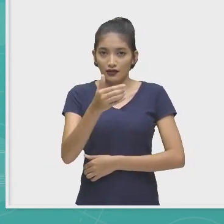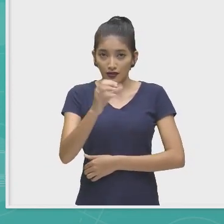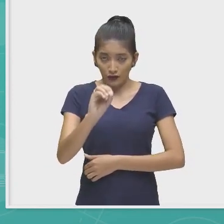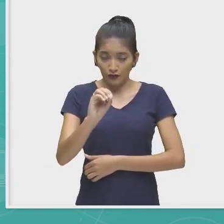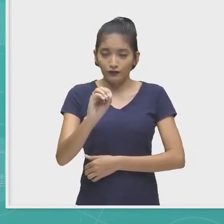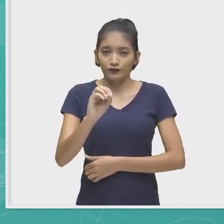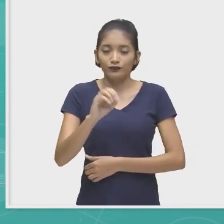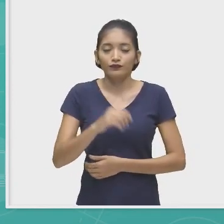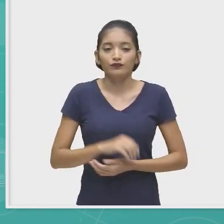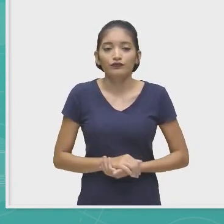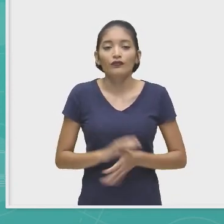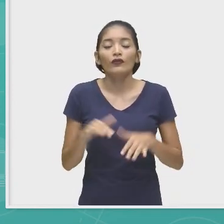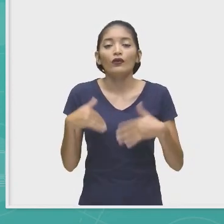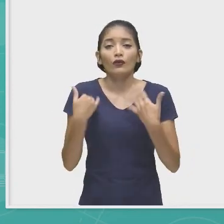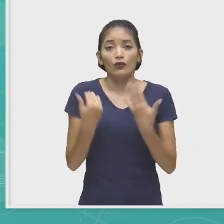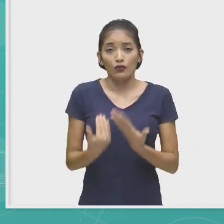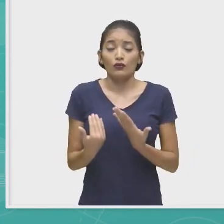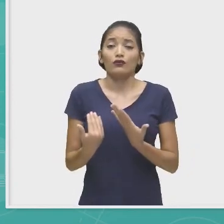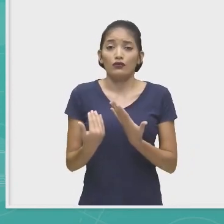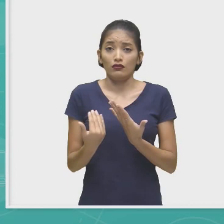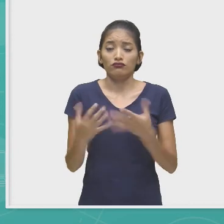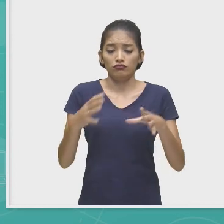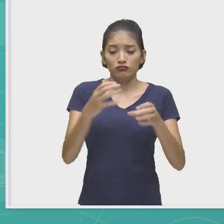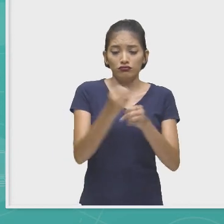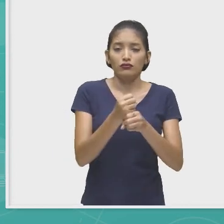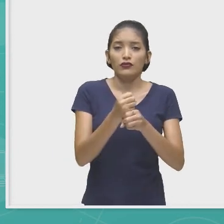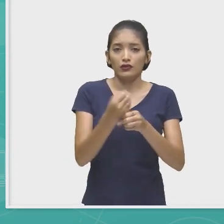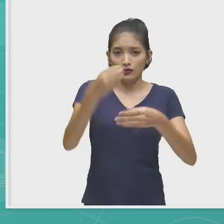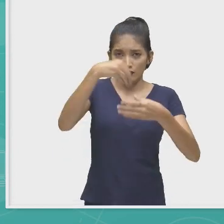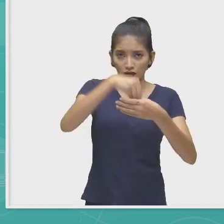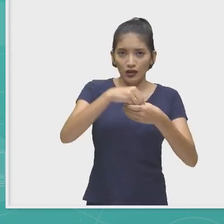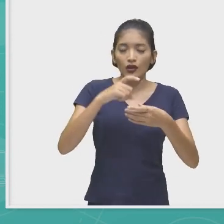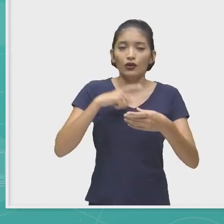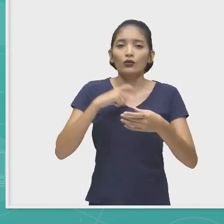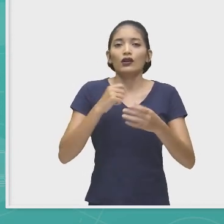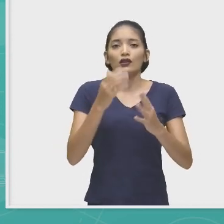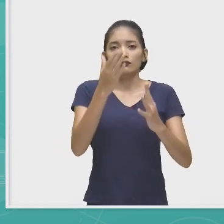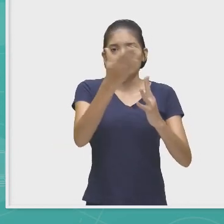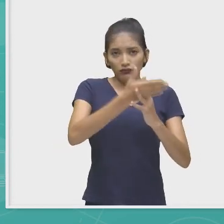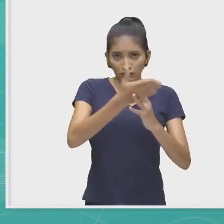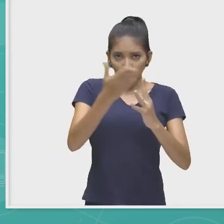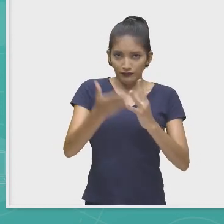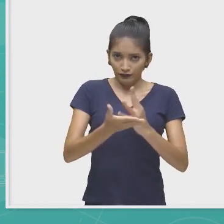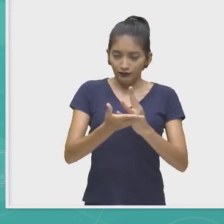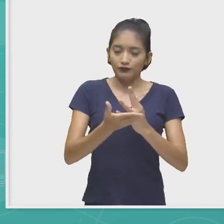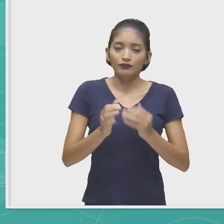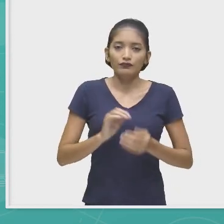Quais são os elementos que compõem essa operação? Nós temos as parcelas, né?